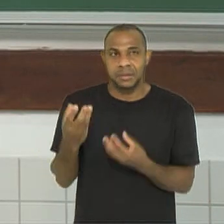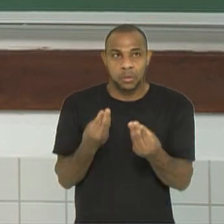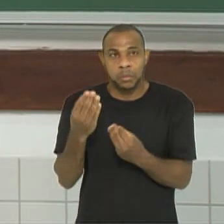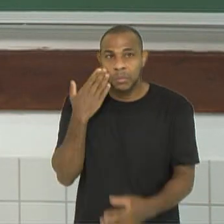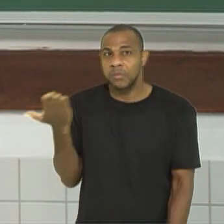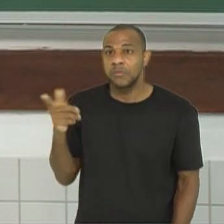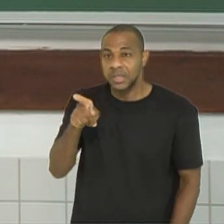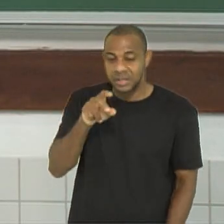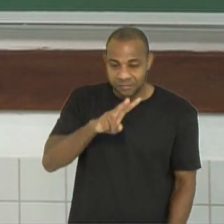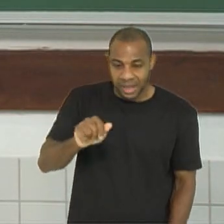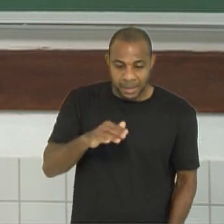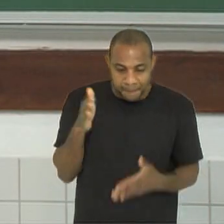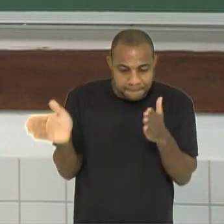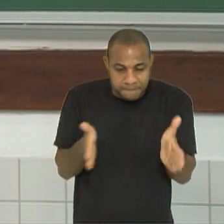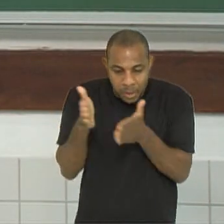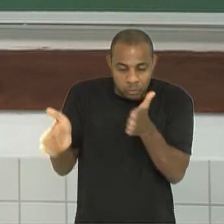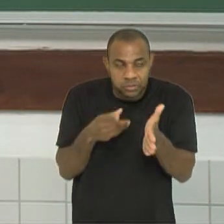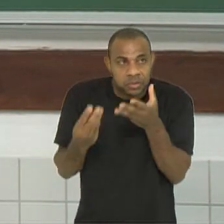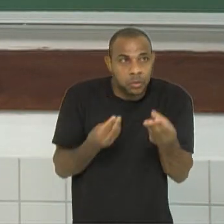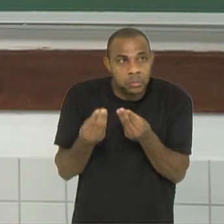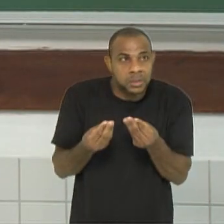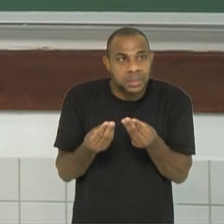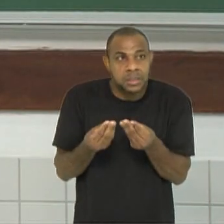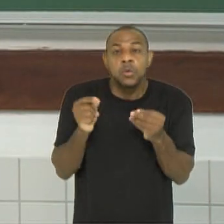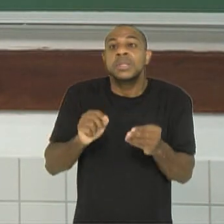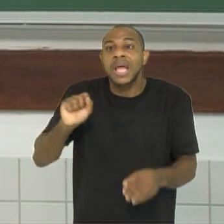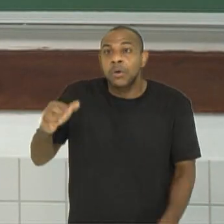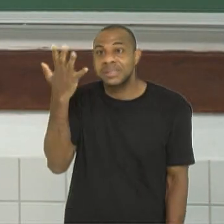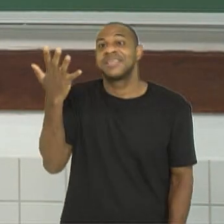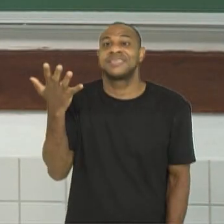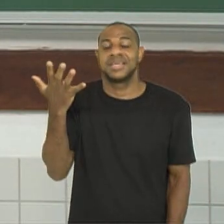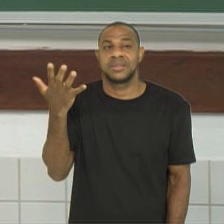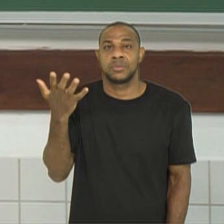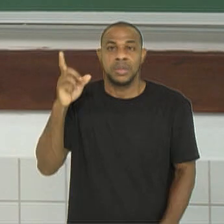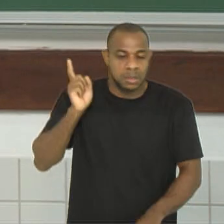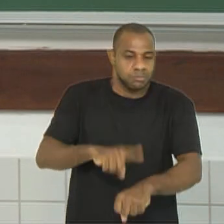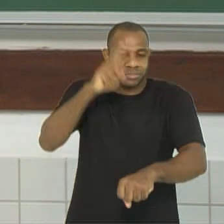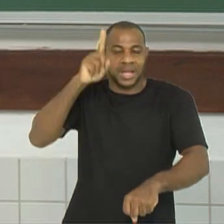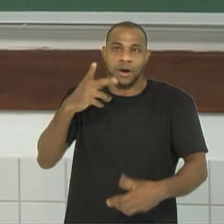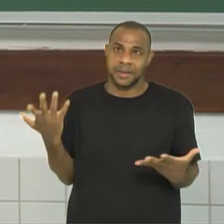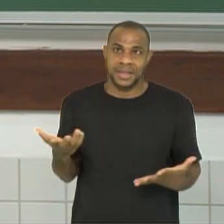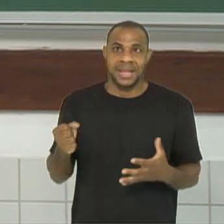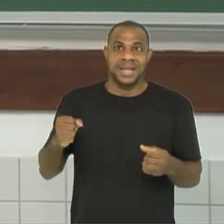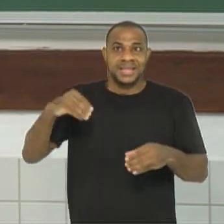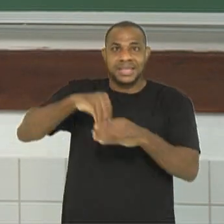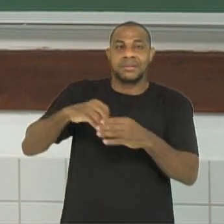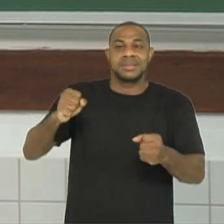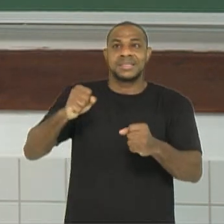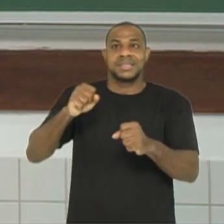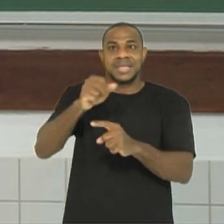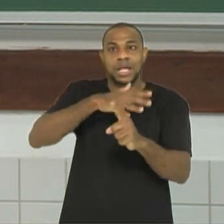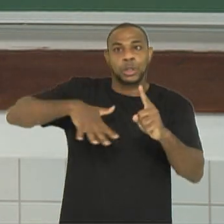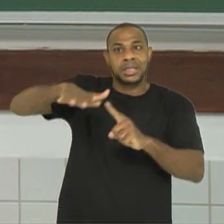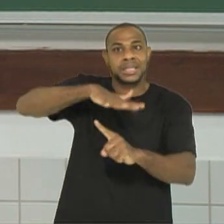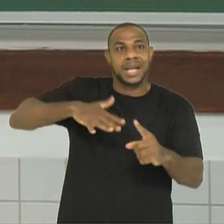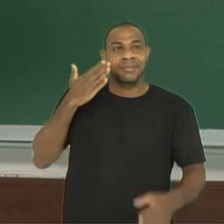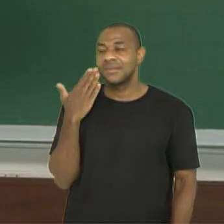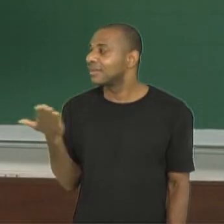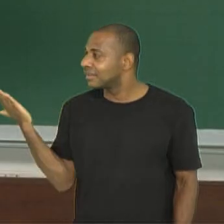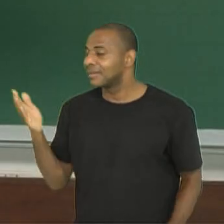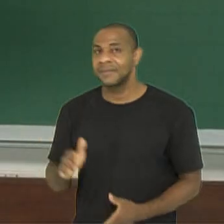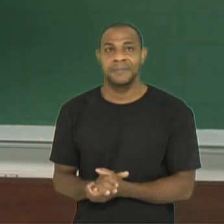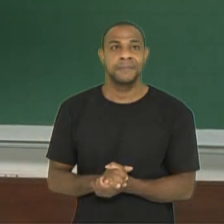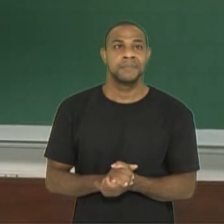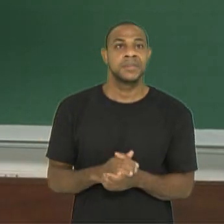vai produzir exatamente o que está acontecendo nas questões da sociedade. Aí eu trouxe aqui um trabalho, por exemplo, de um